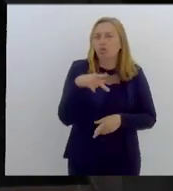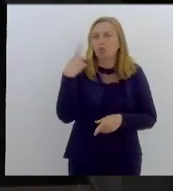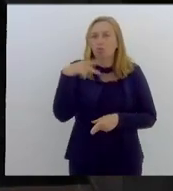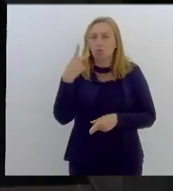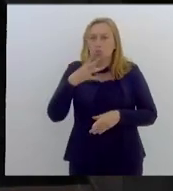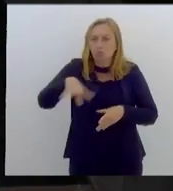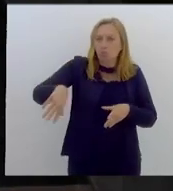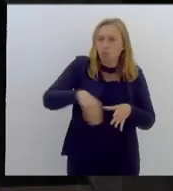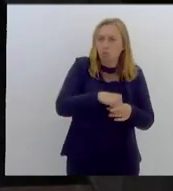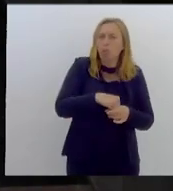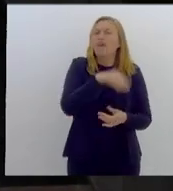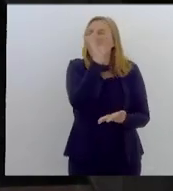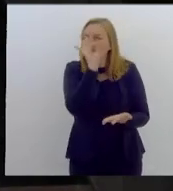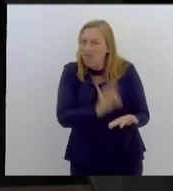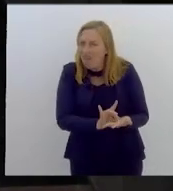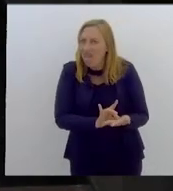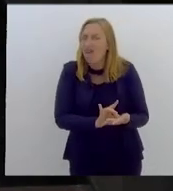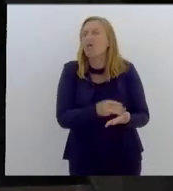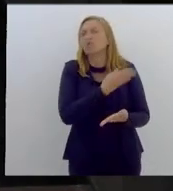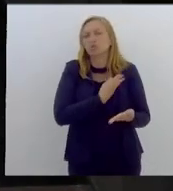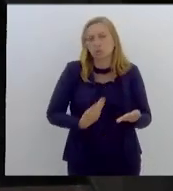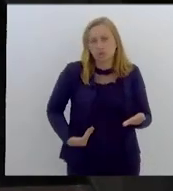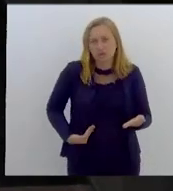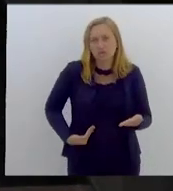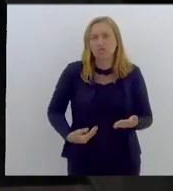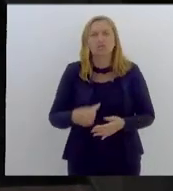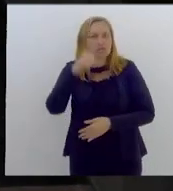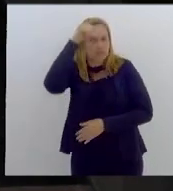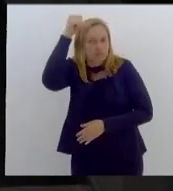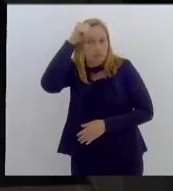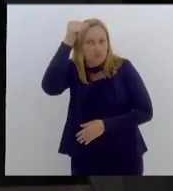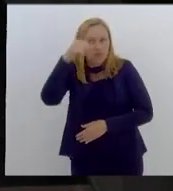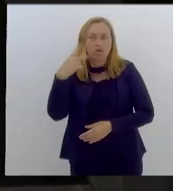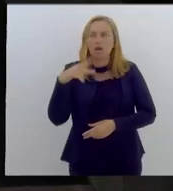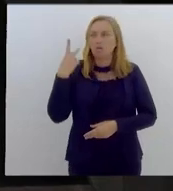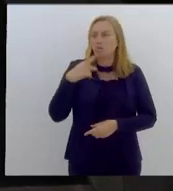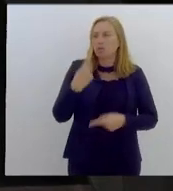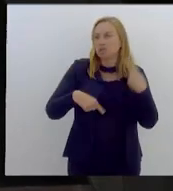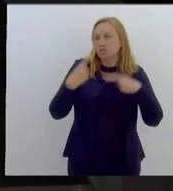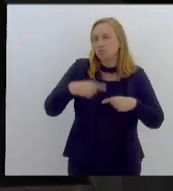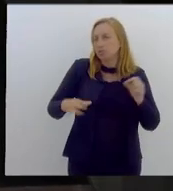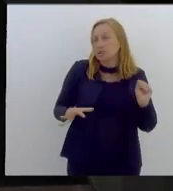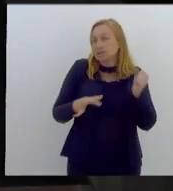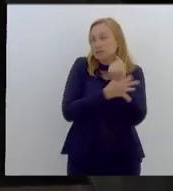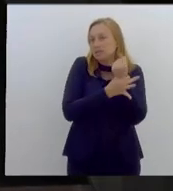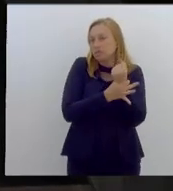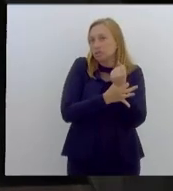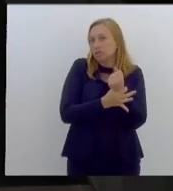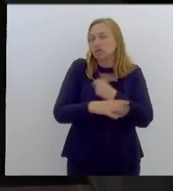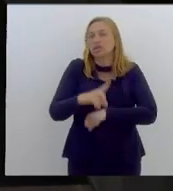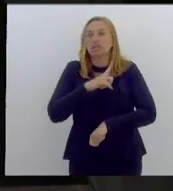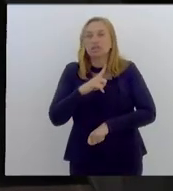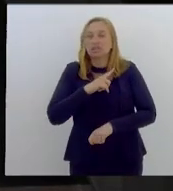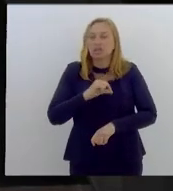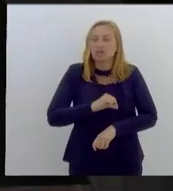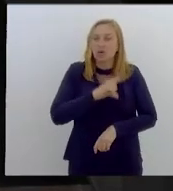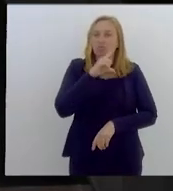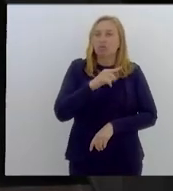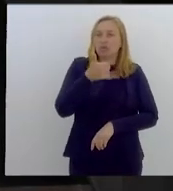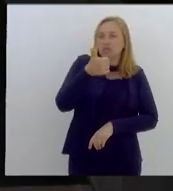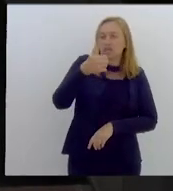teve incremento real do governador Cláudio Castro é a política pública de segurança, que teve um aumento de